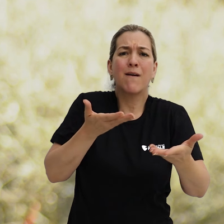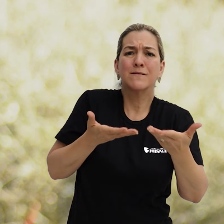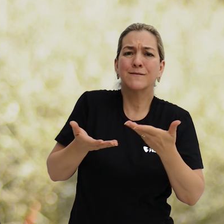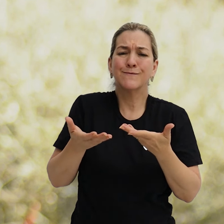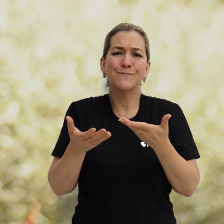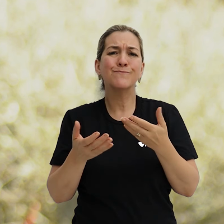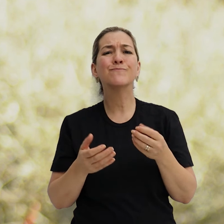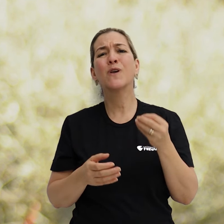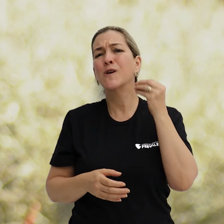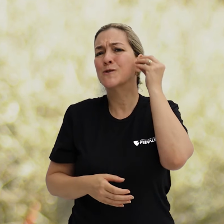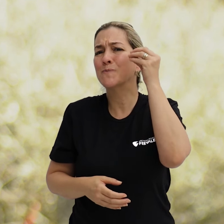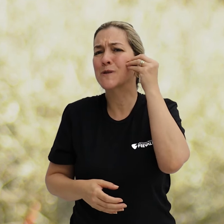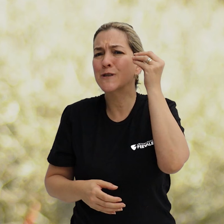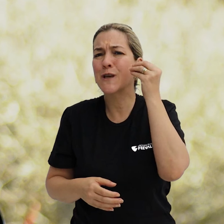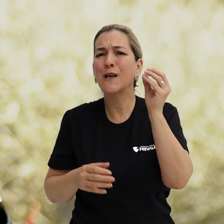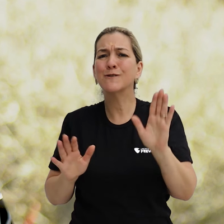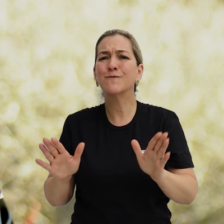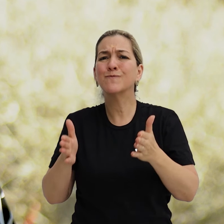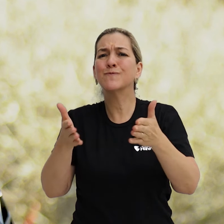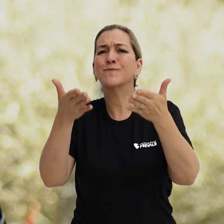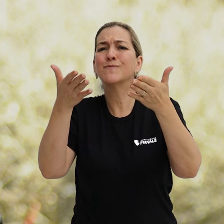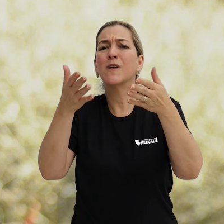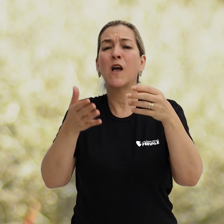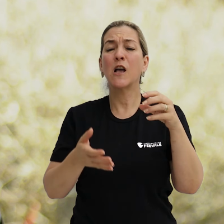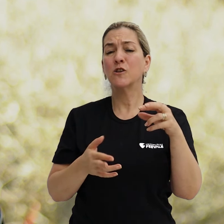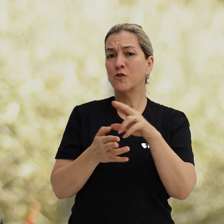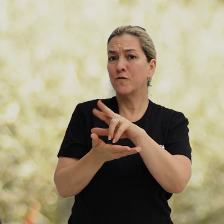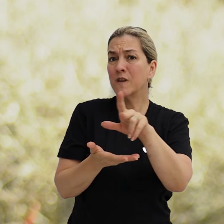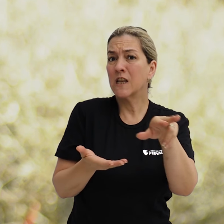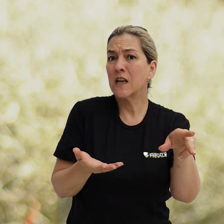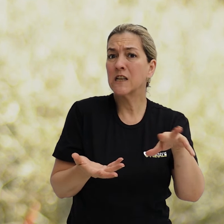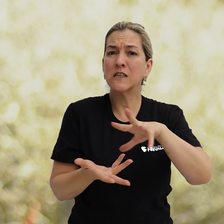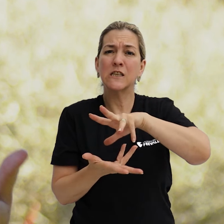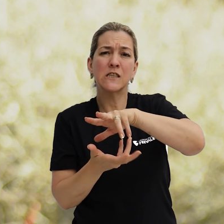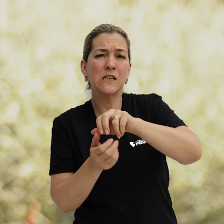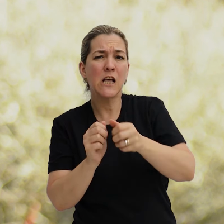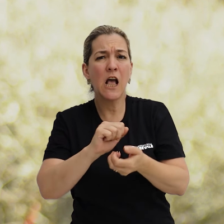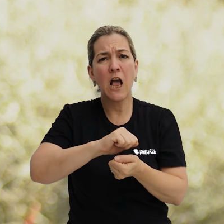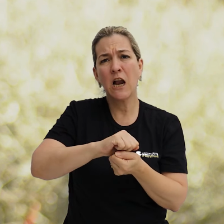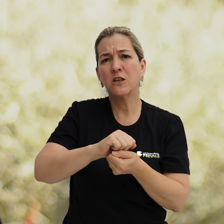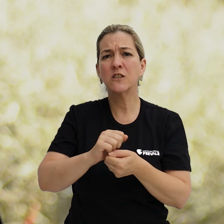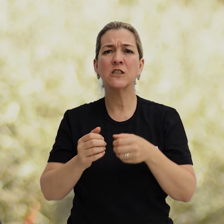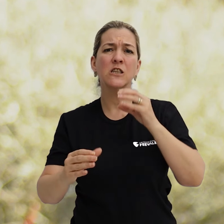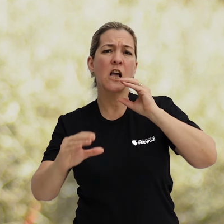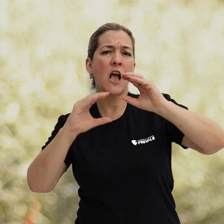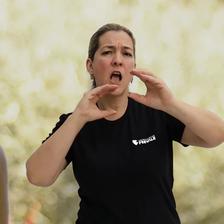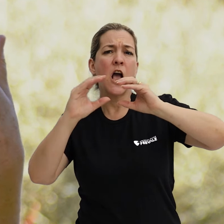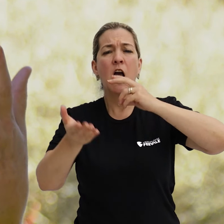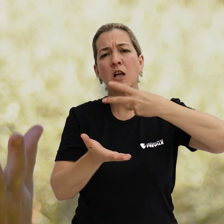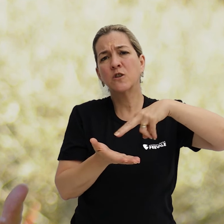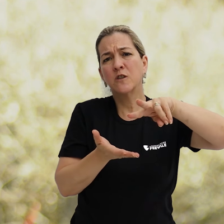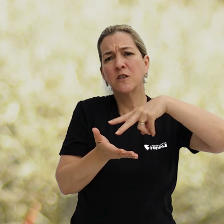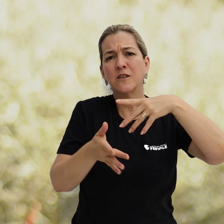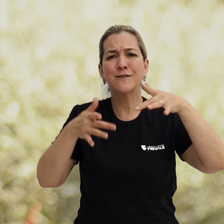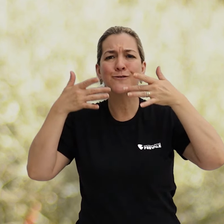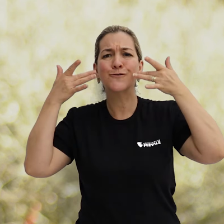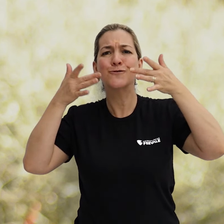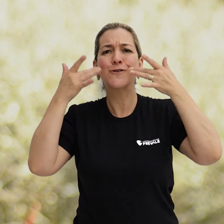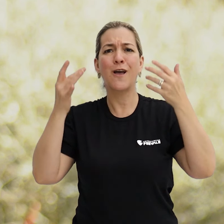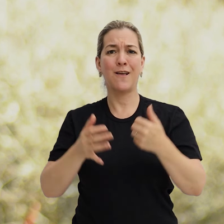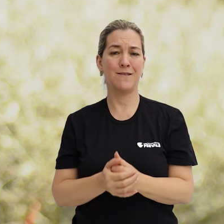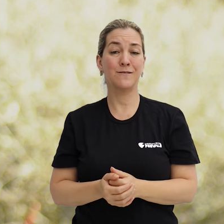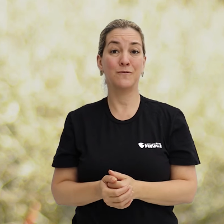ele promove experiências de diferentes artes, canto, dança,